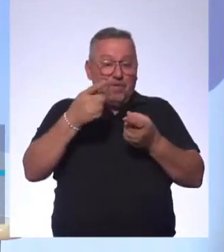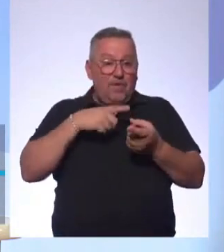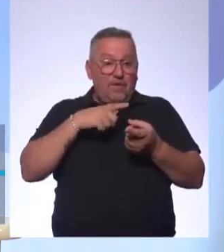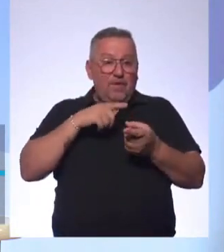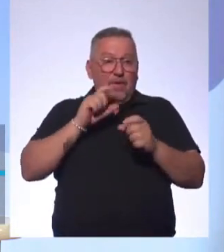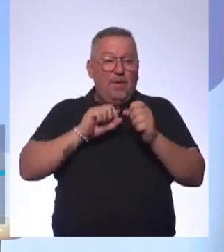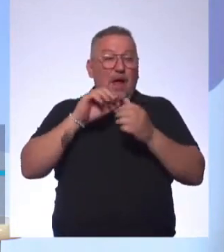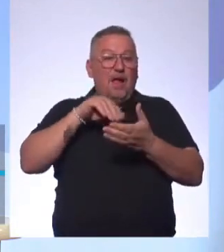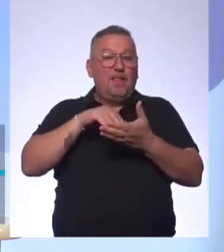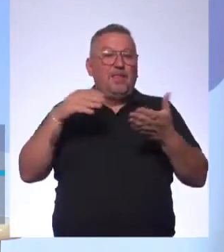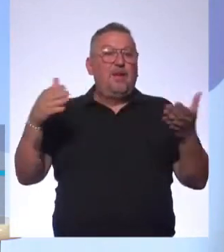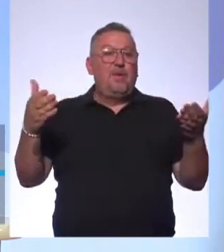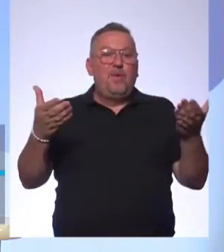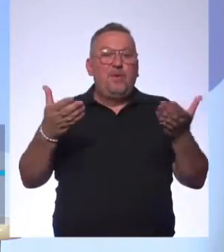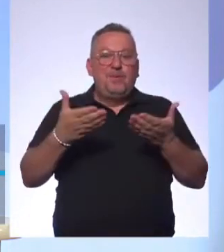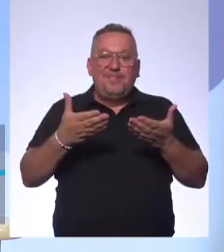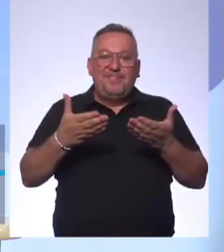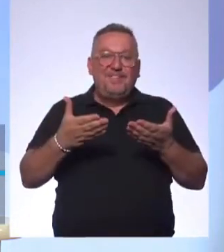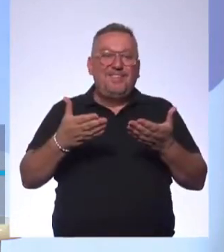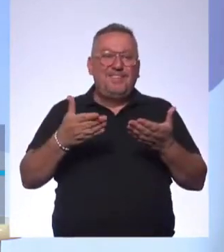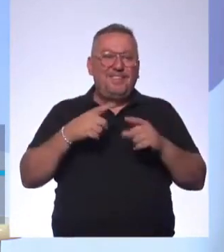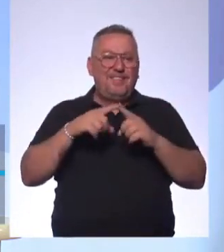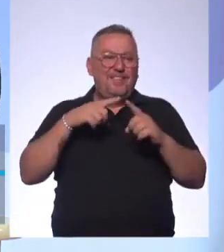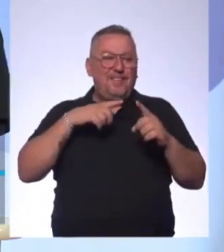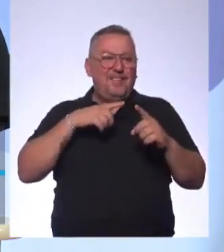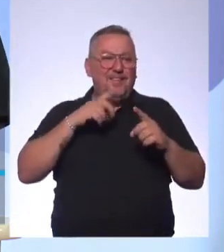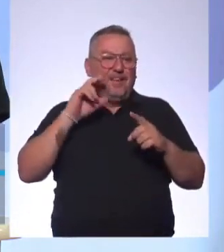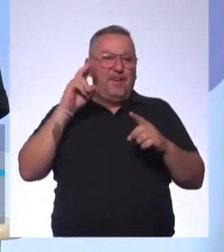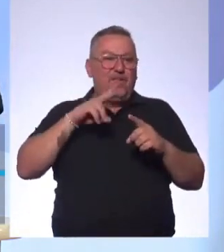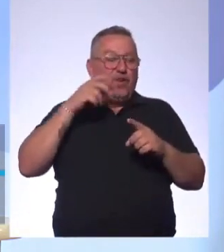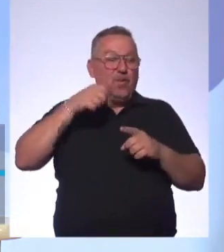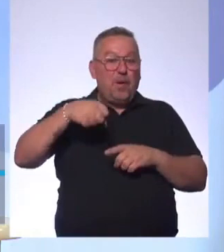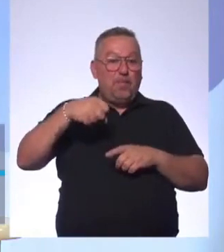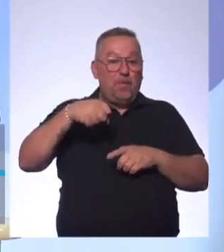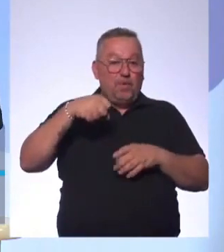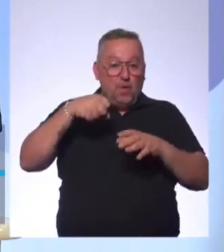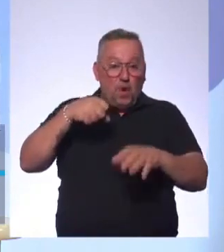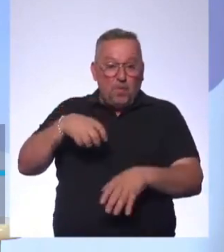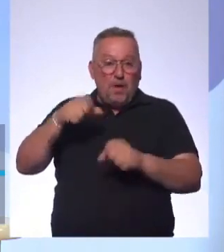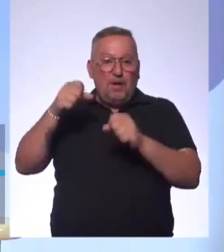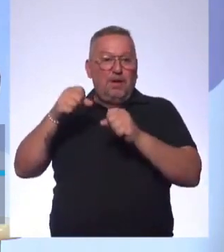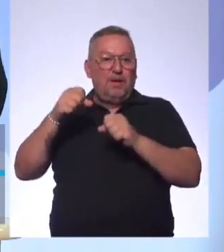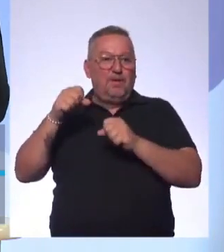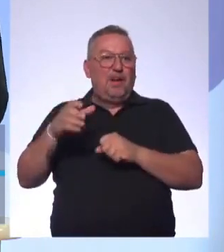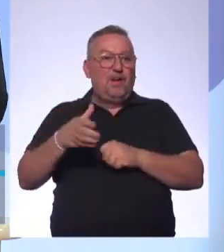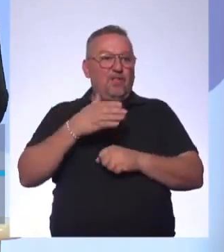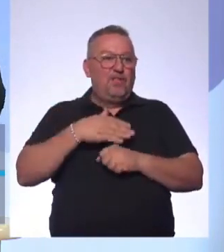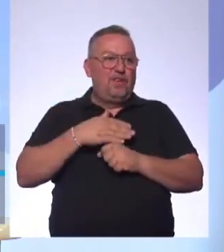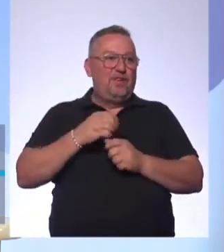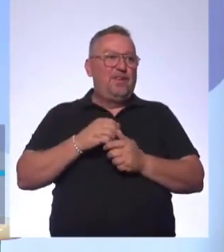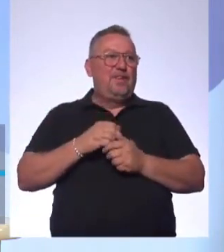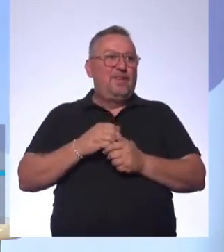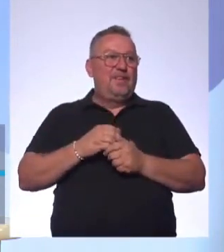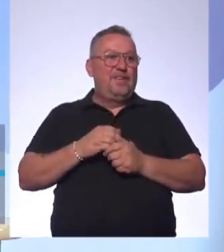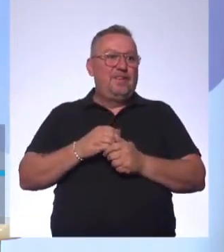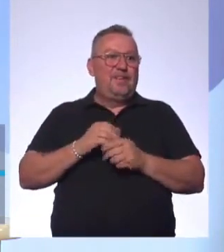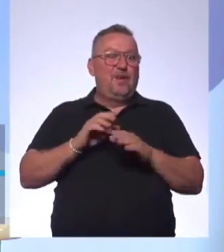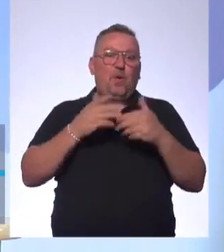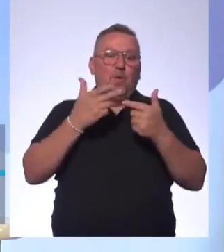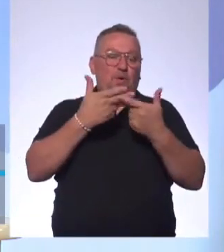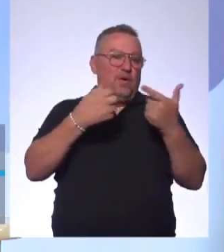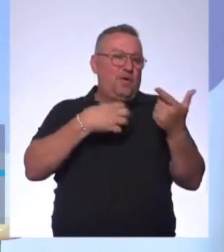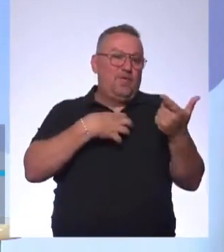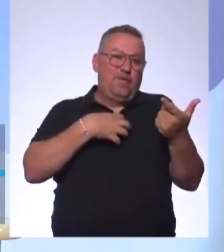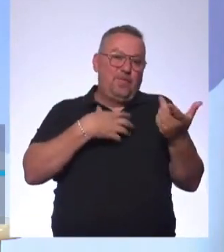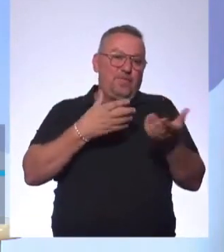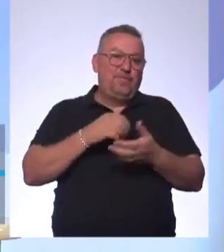supersticiosos até hoje, né? Que, como você falou, eu vejo minha bolsa do chão, quando eu me toco, eu tiro a bolsa do chão, coisas do tipo,